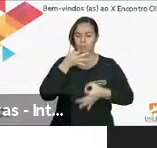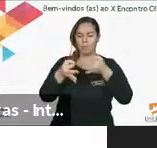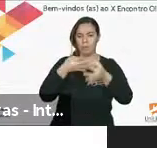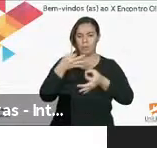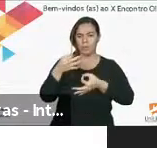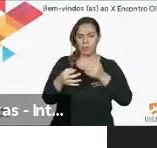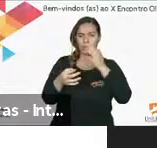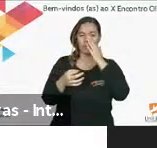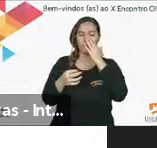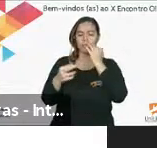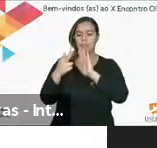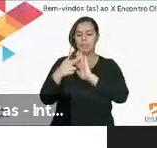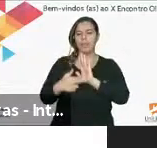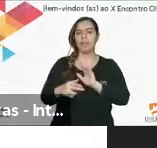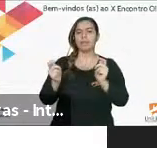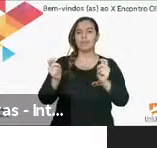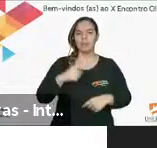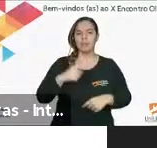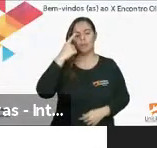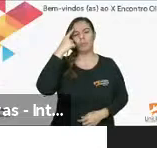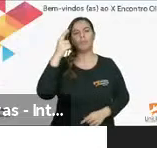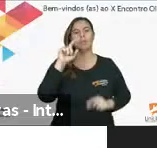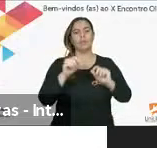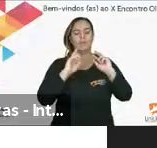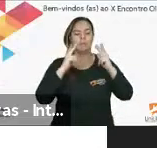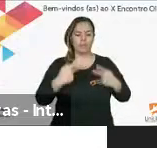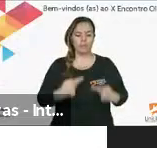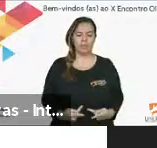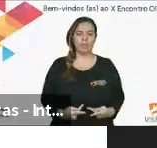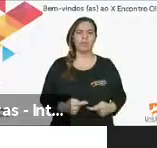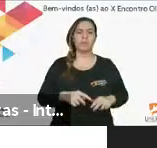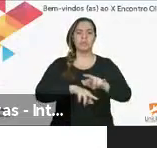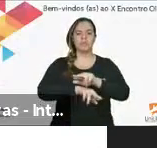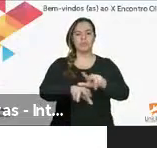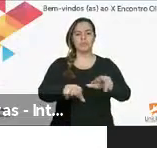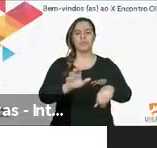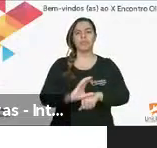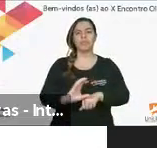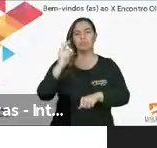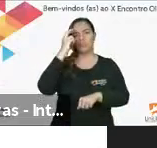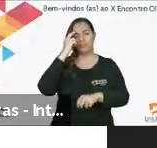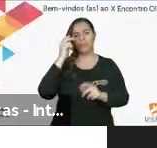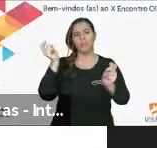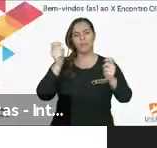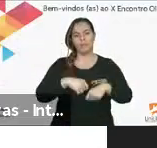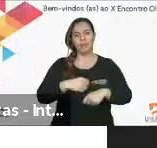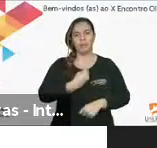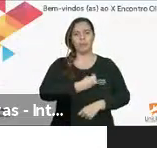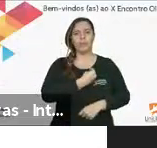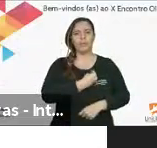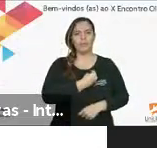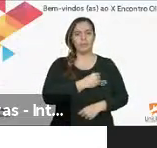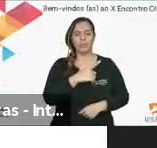é possível imaginar que seres humanos de diferentes culturas possam viver em diferentes